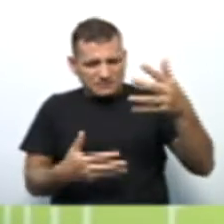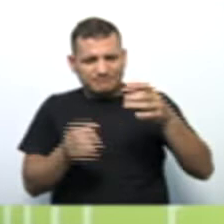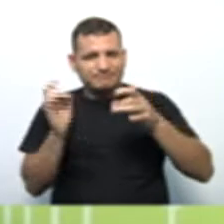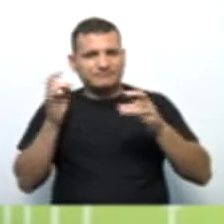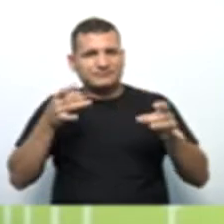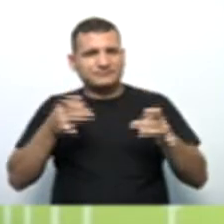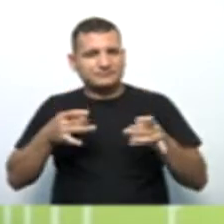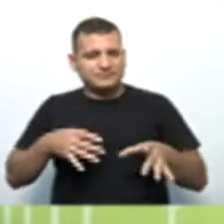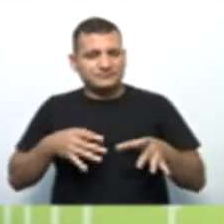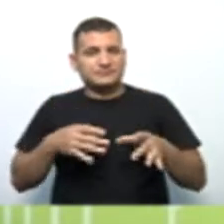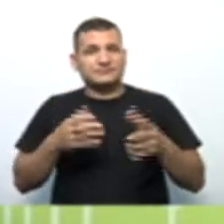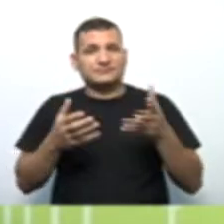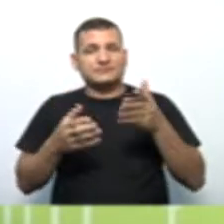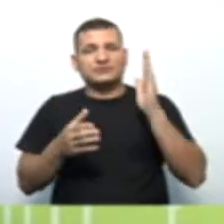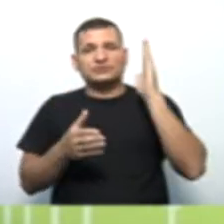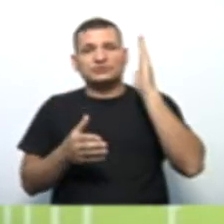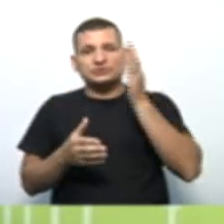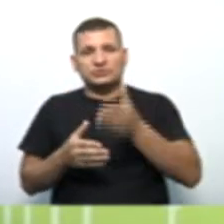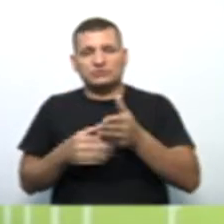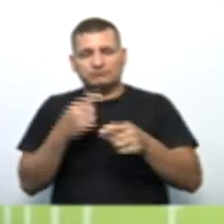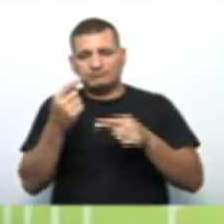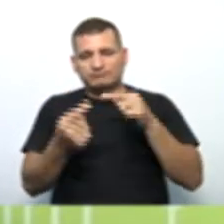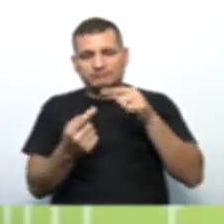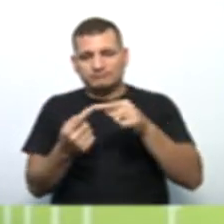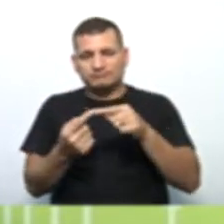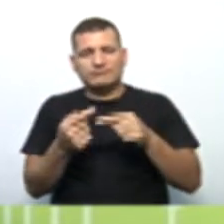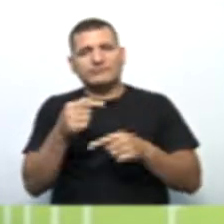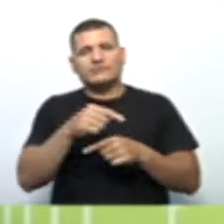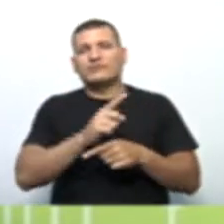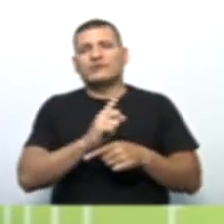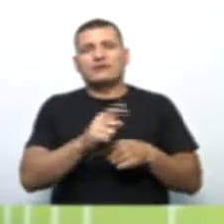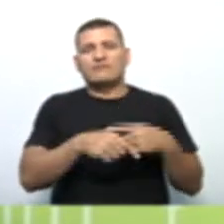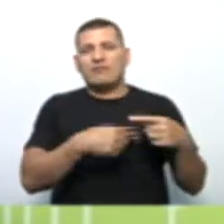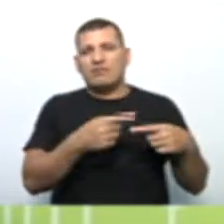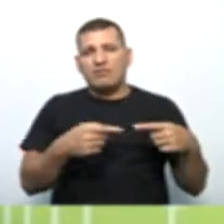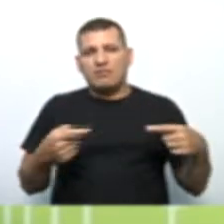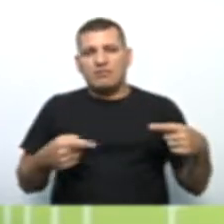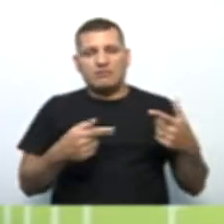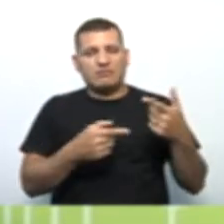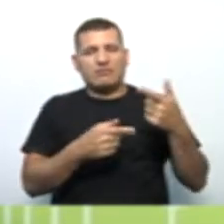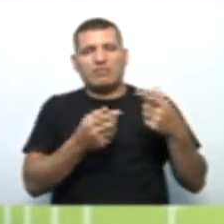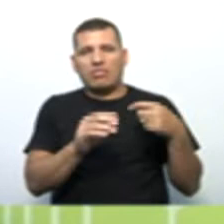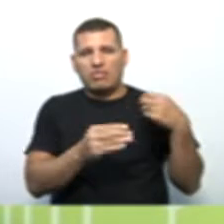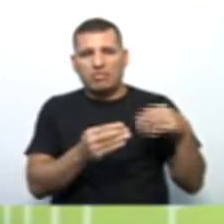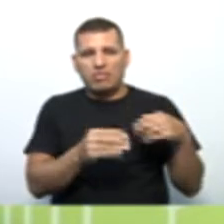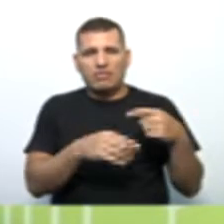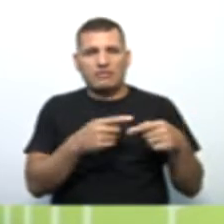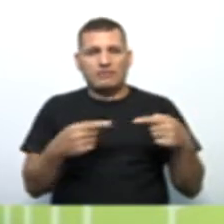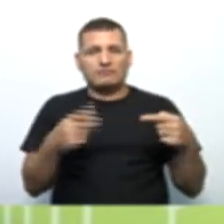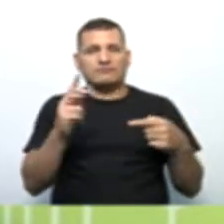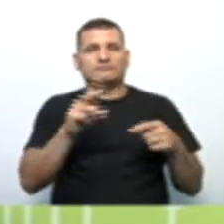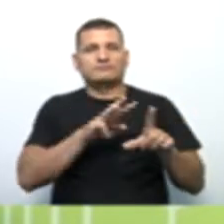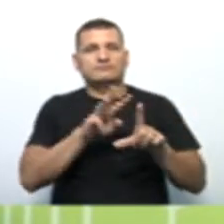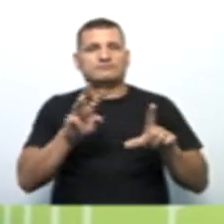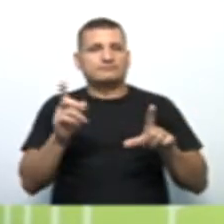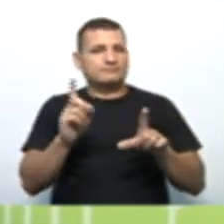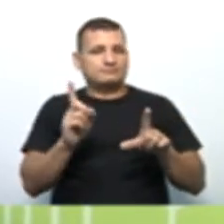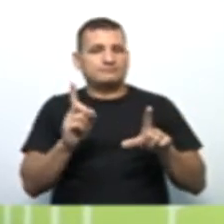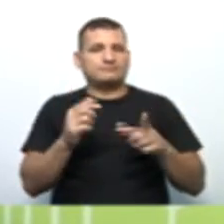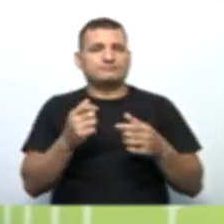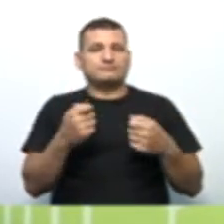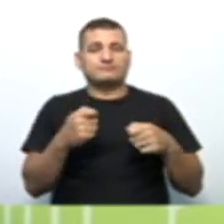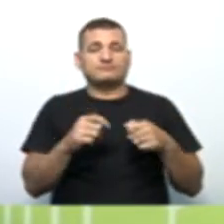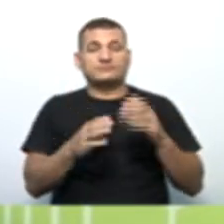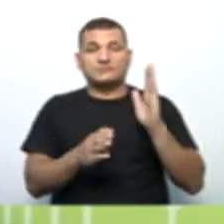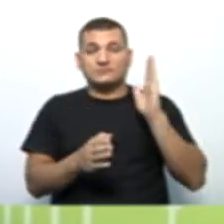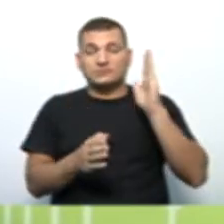ponto as coisas têm que ser direta e reta você não pode ficar embromando cheiro de xixi no banheiro linguiça lá no seu site o usuário não se tem que